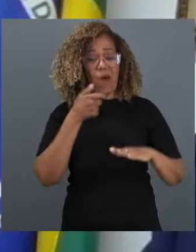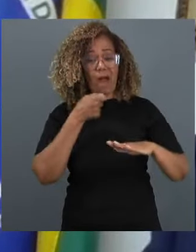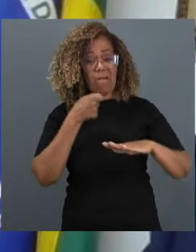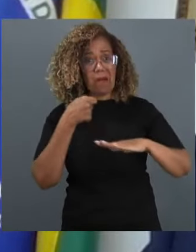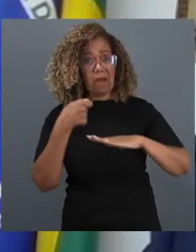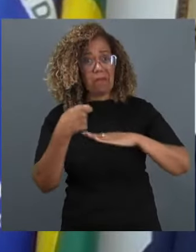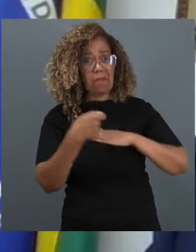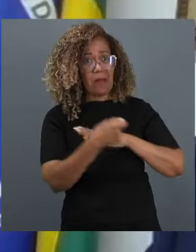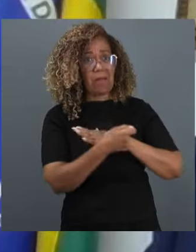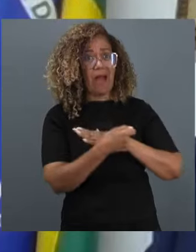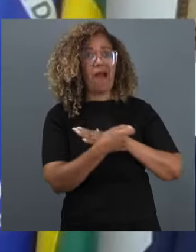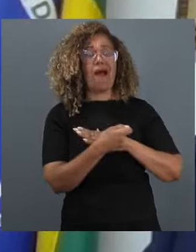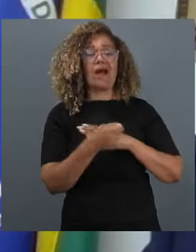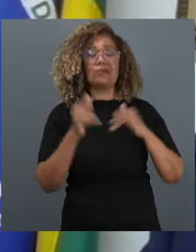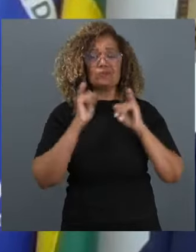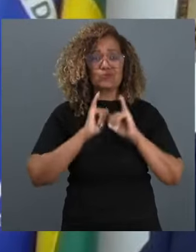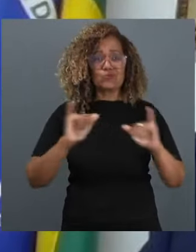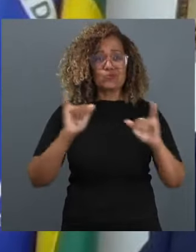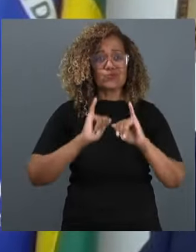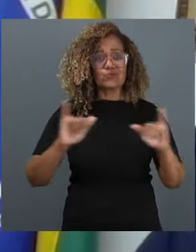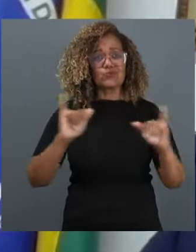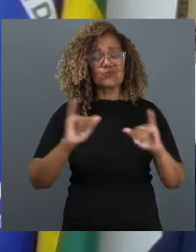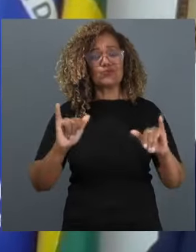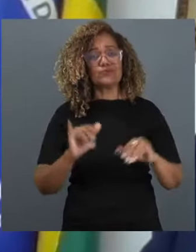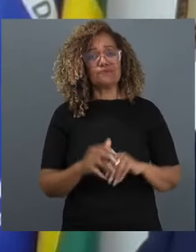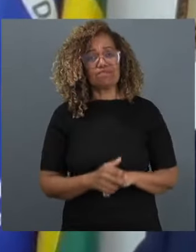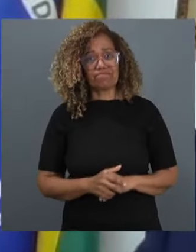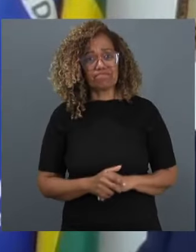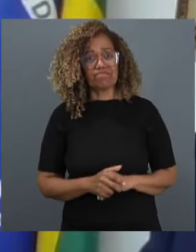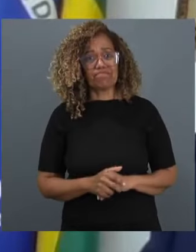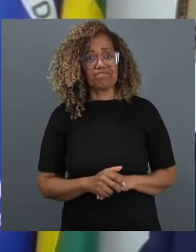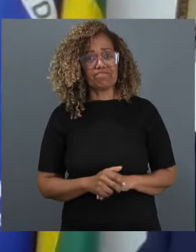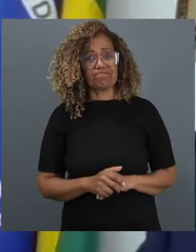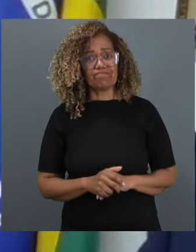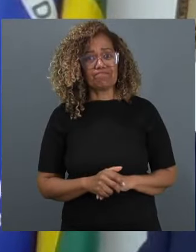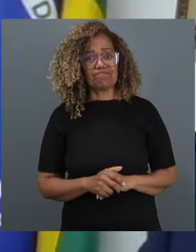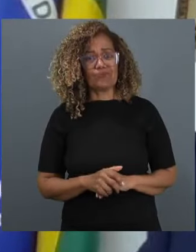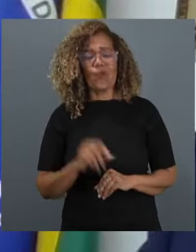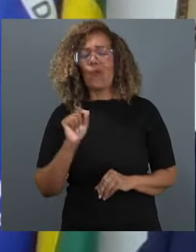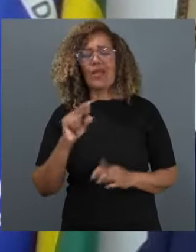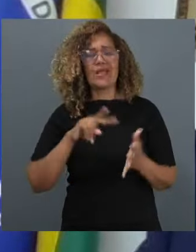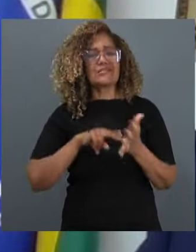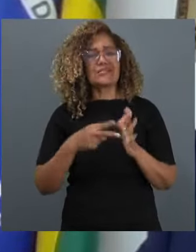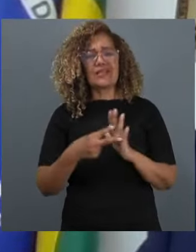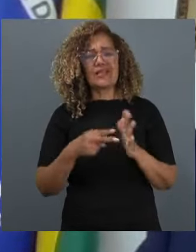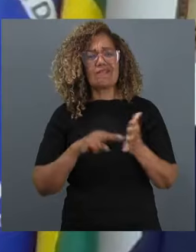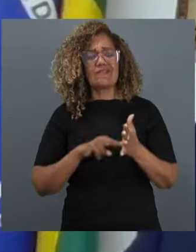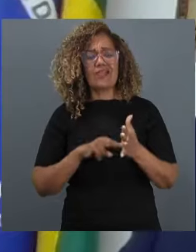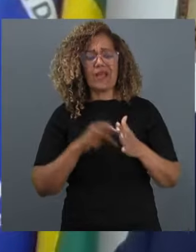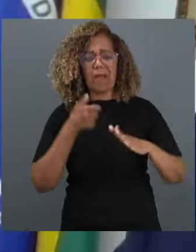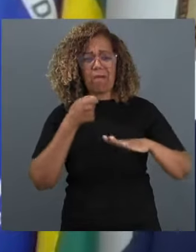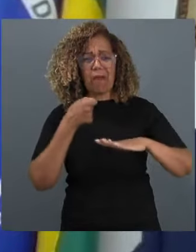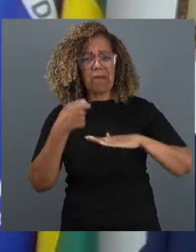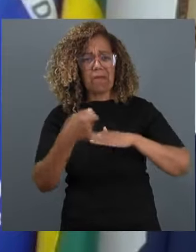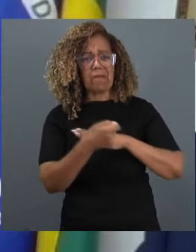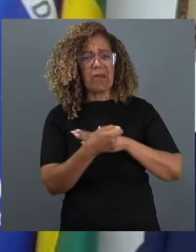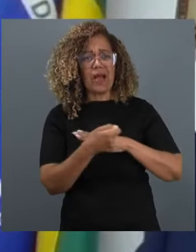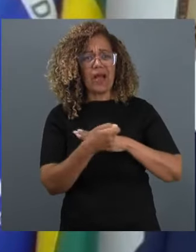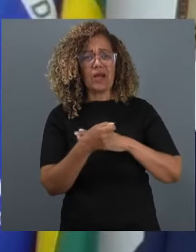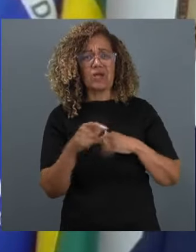propagar fake news. E eles é que vão dizer o que é fake news. Nós temos que manter o